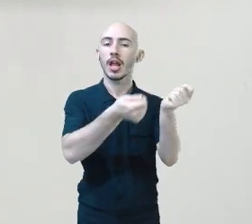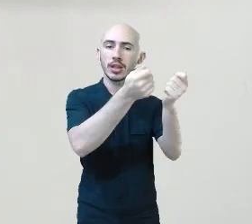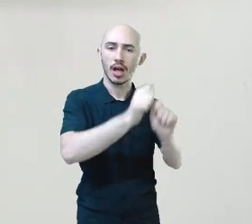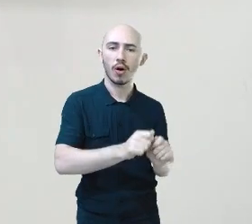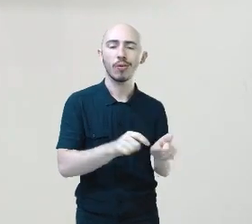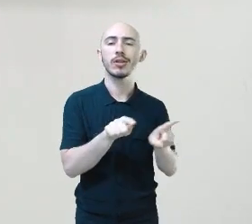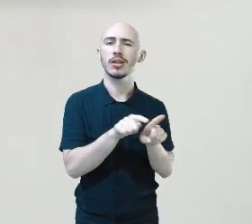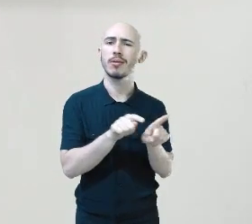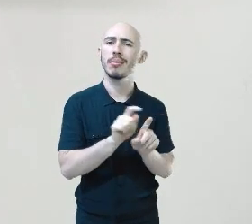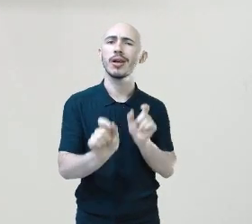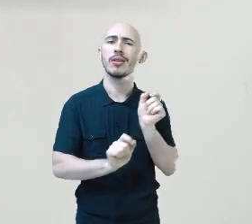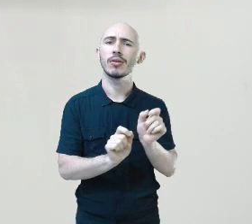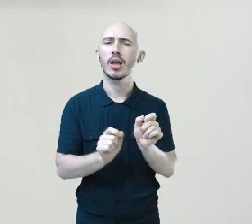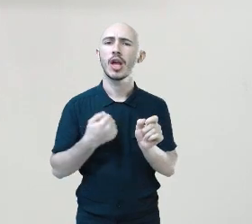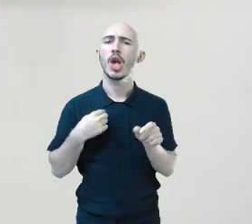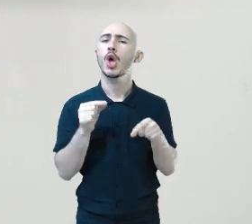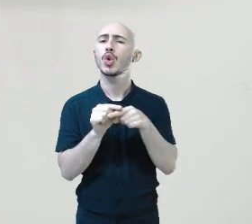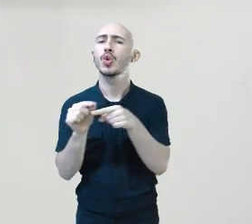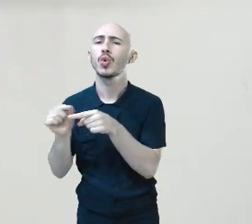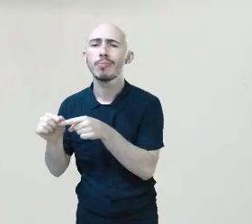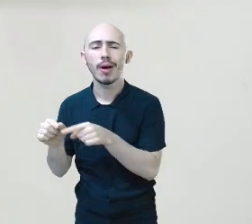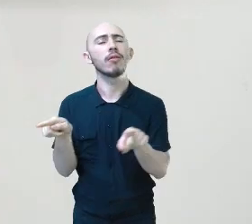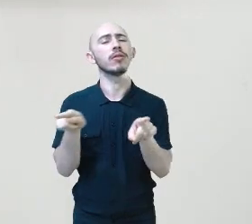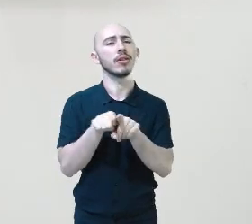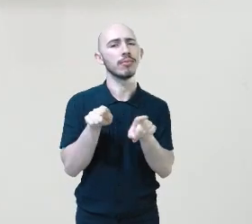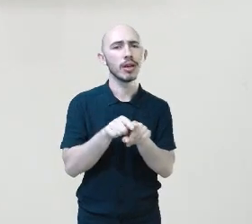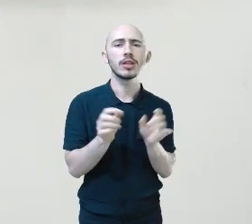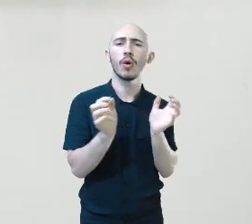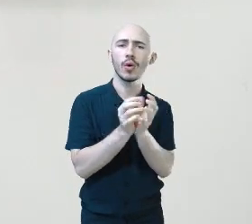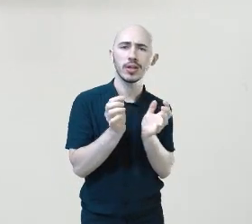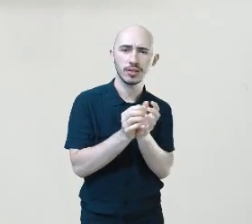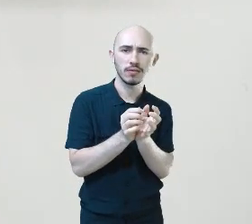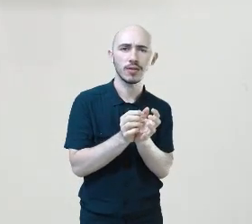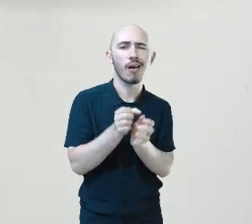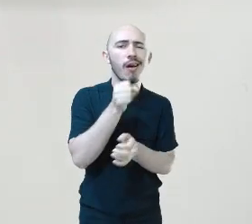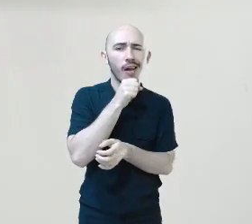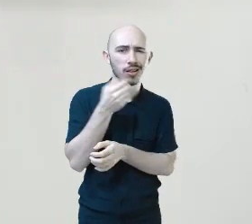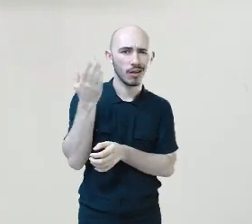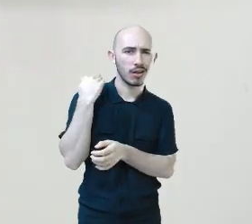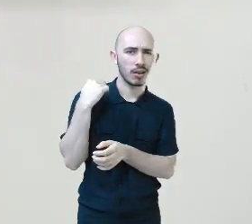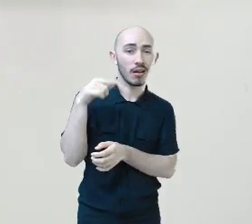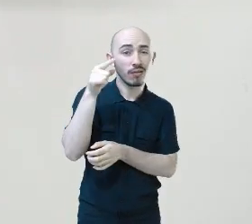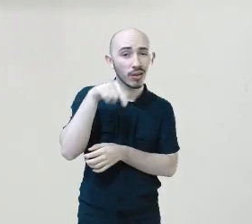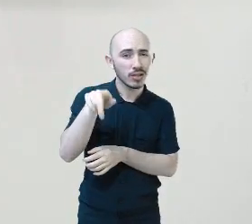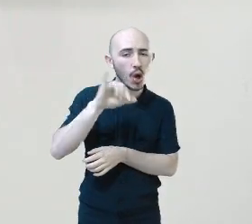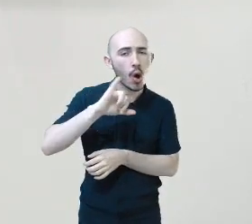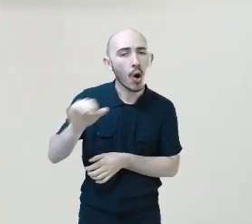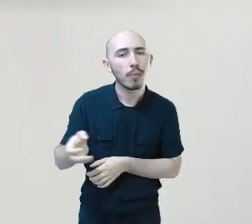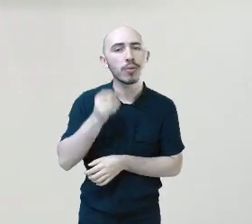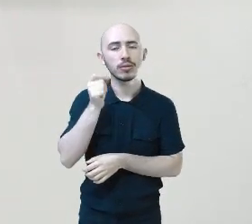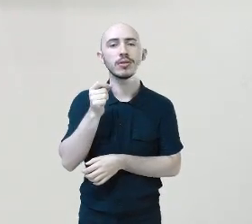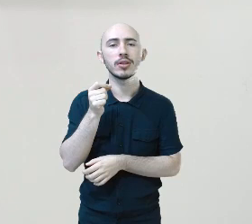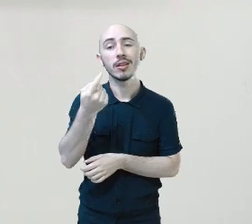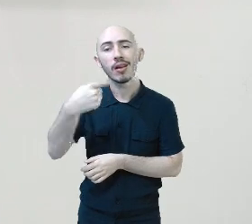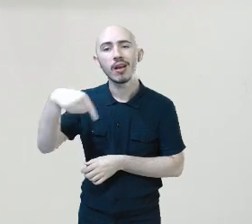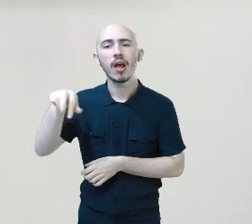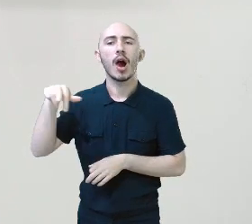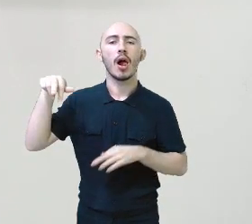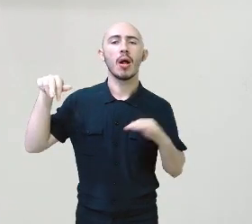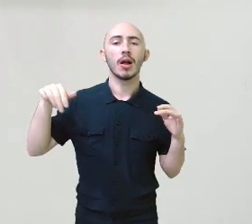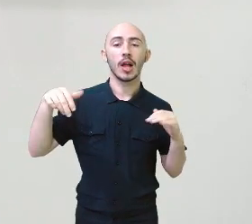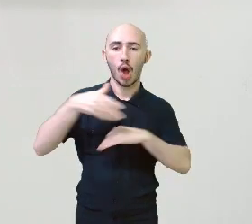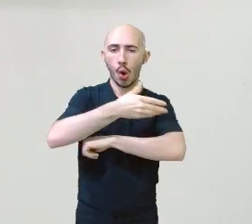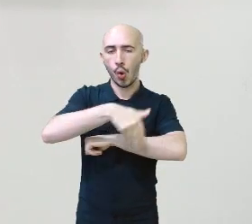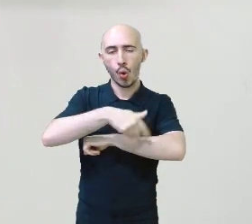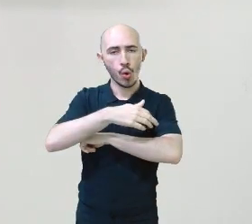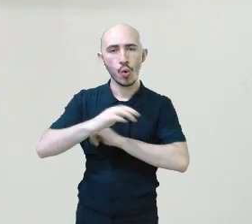também no bairro em si. O bairro do Recife Antigo, quando vocês um dia tiverem a oportunidade de andar nas ruas do